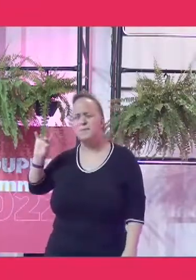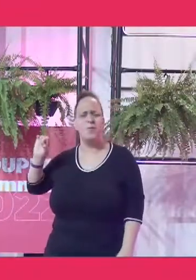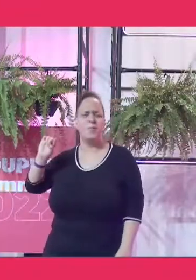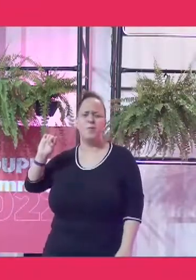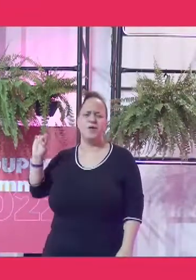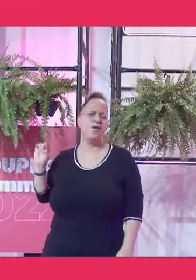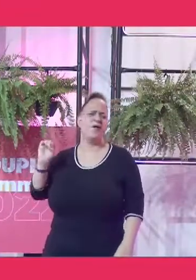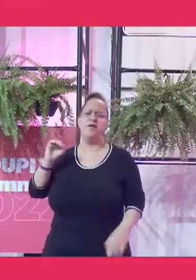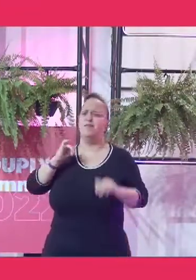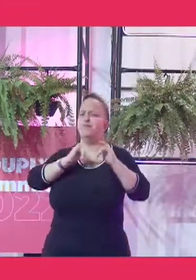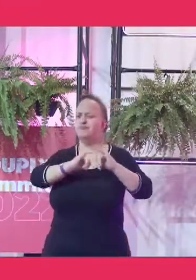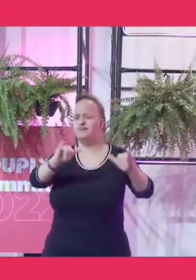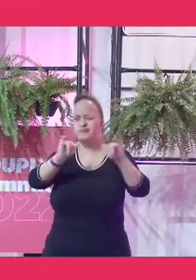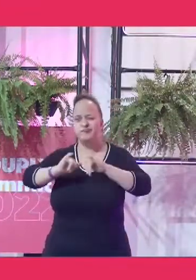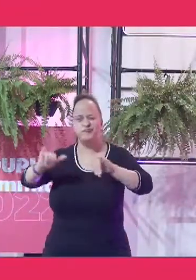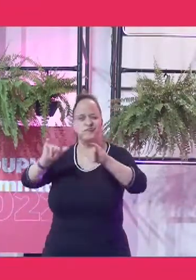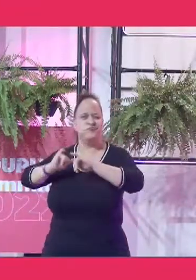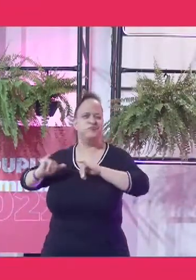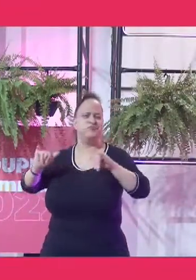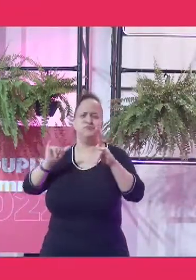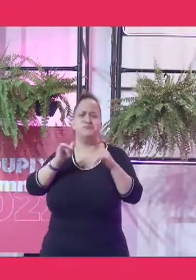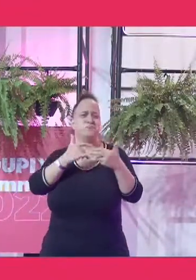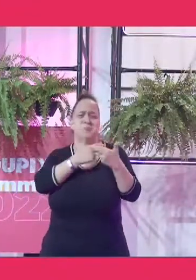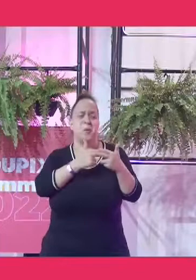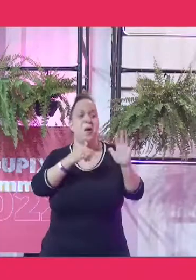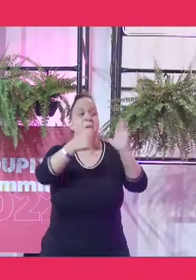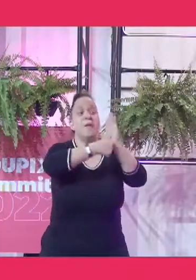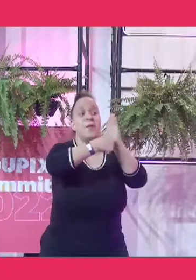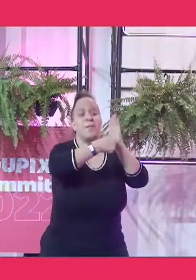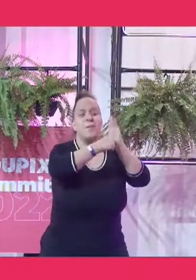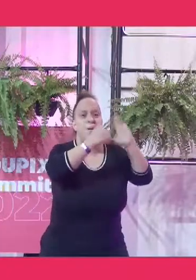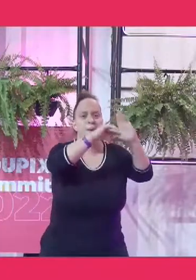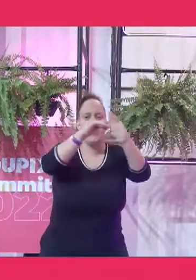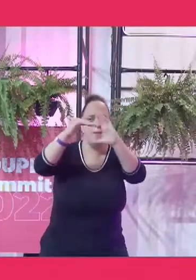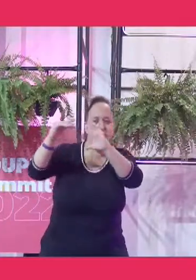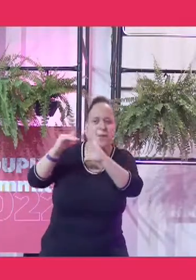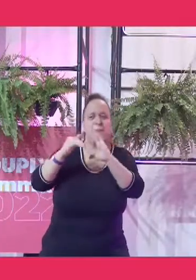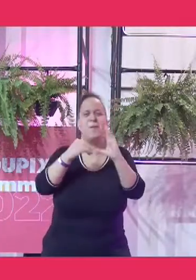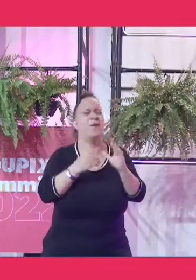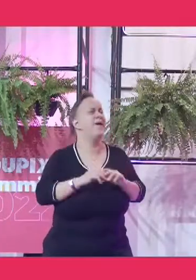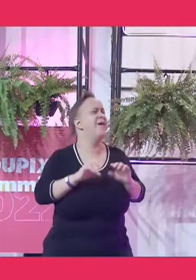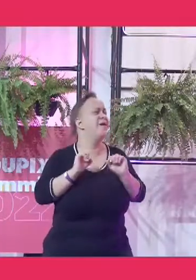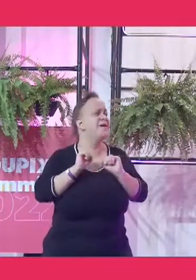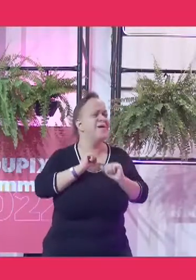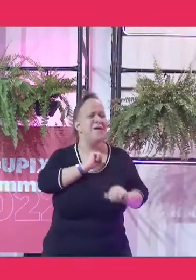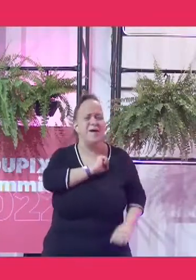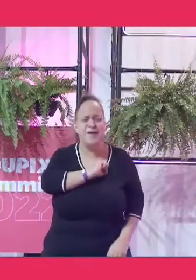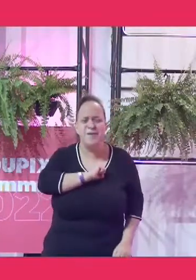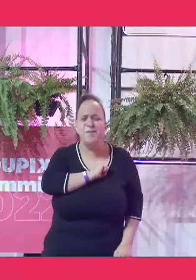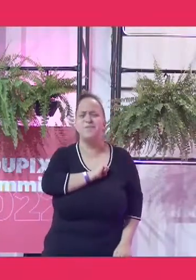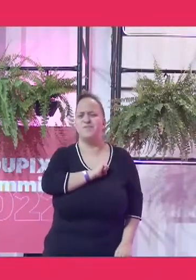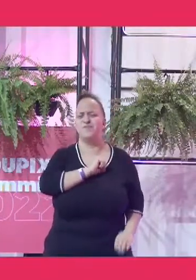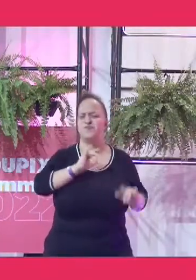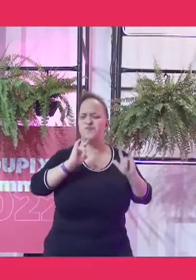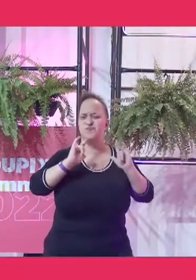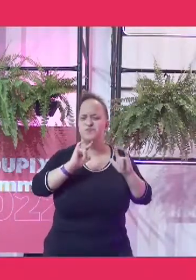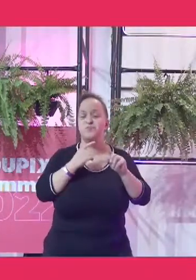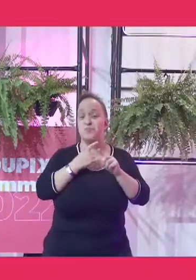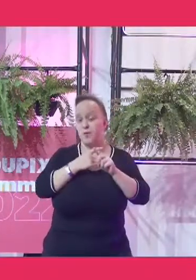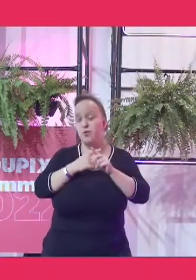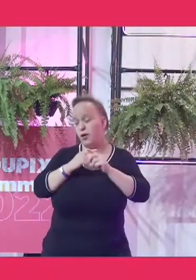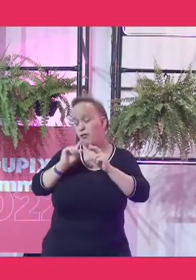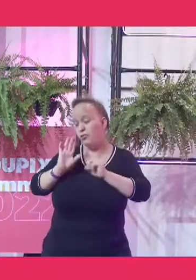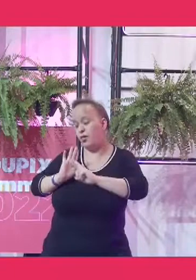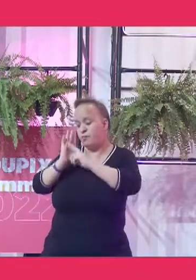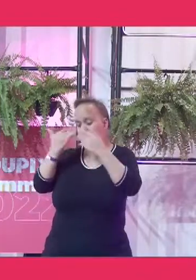Contente posta. A Contente posta qualquer coisa, eu tô lá, like. Compartilhe nos stories. Porque eu me sinto muito representada por esses posts